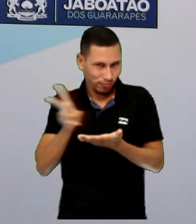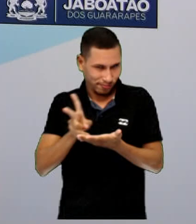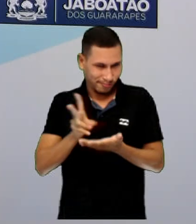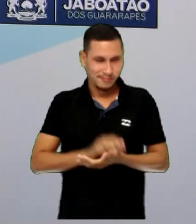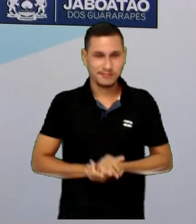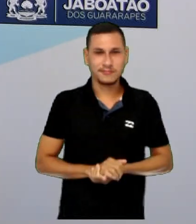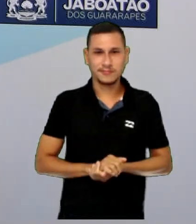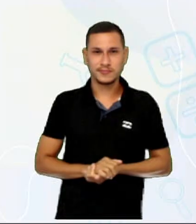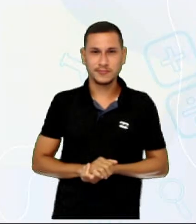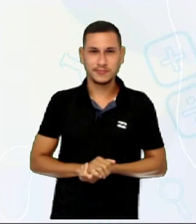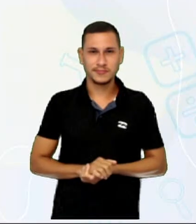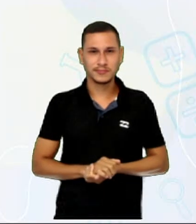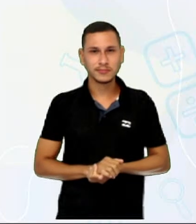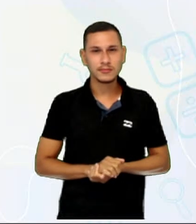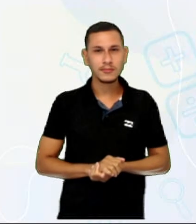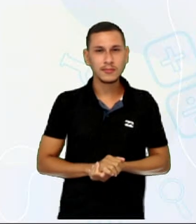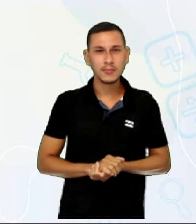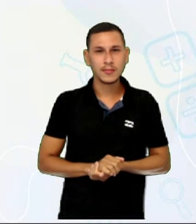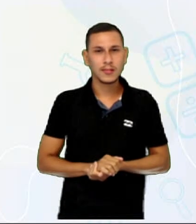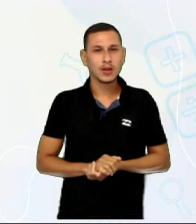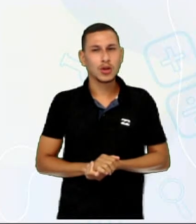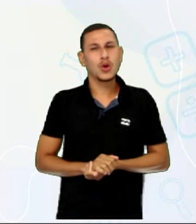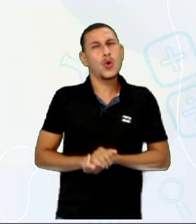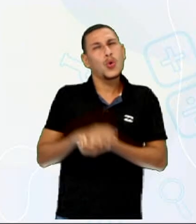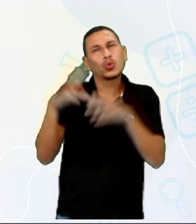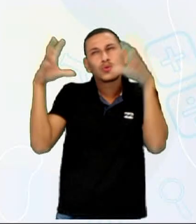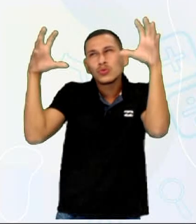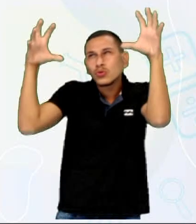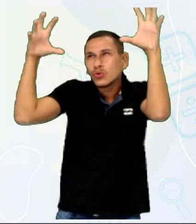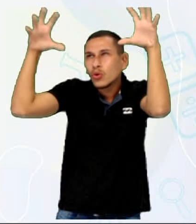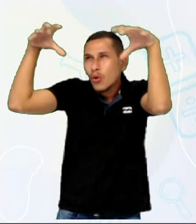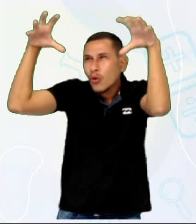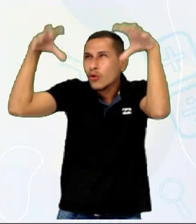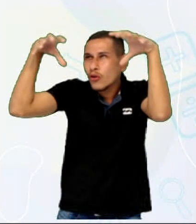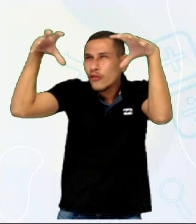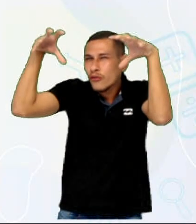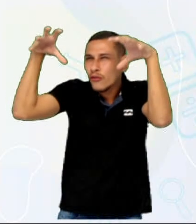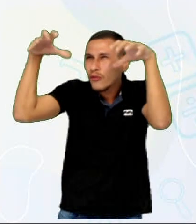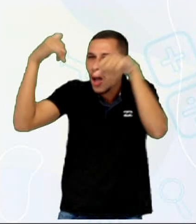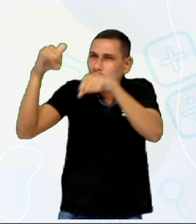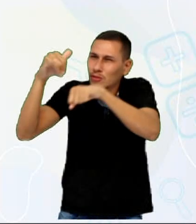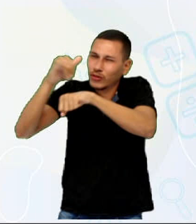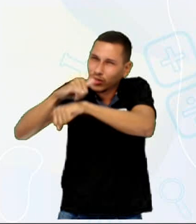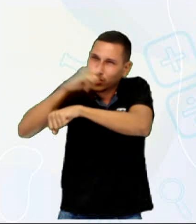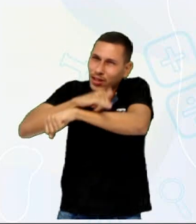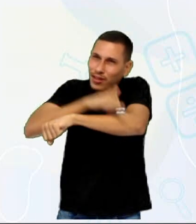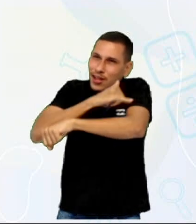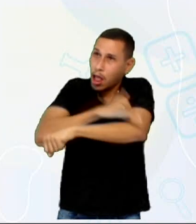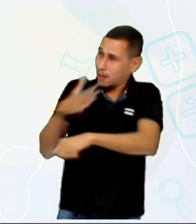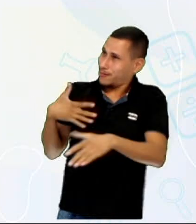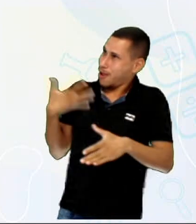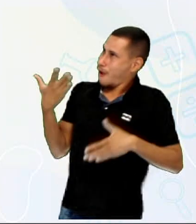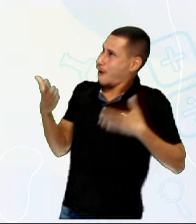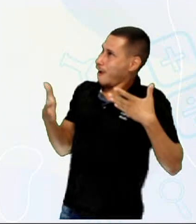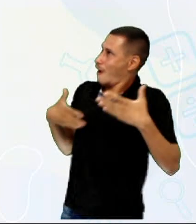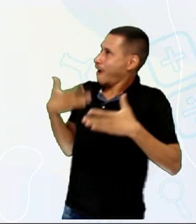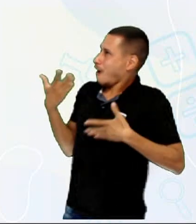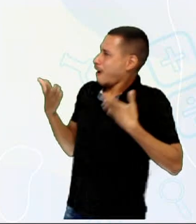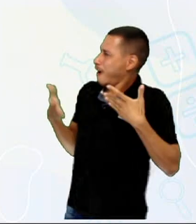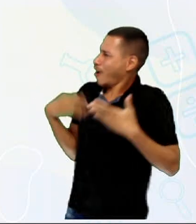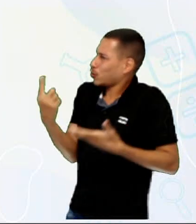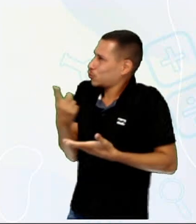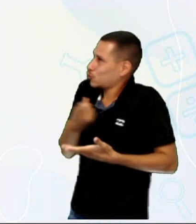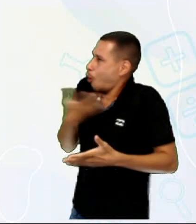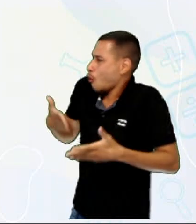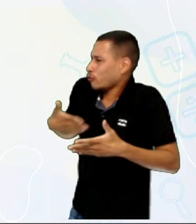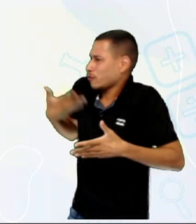estrofe. Quando a chuva cai e o sapo fica contente, que até alegra a gente